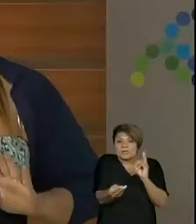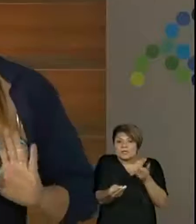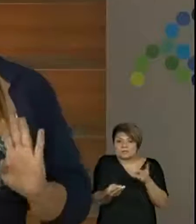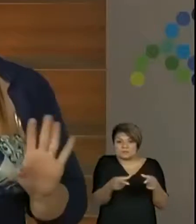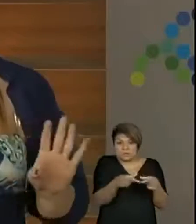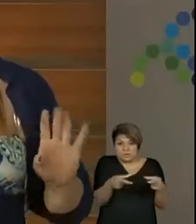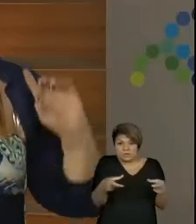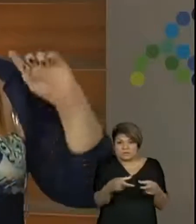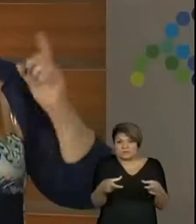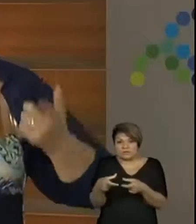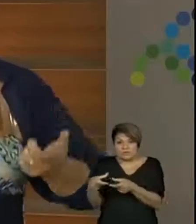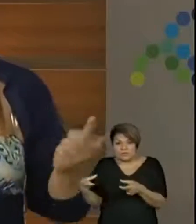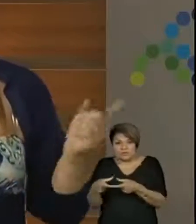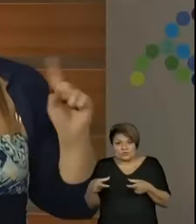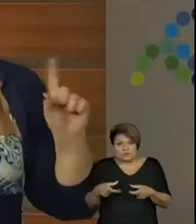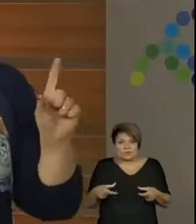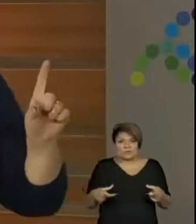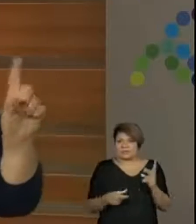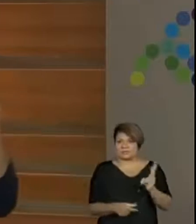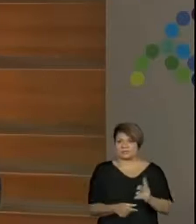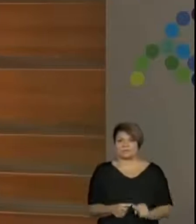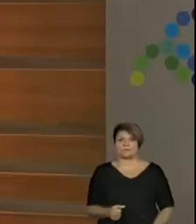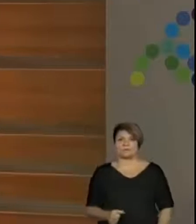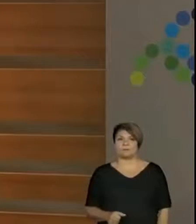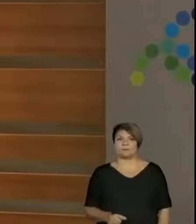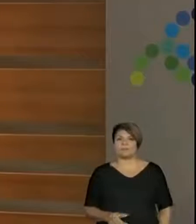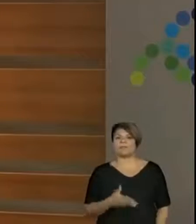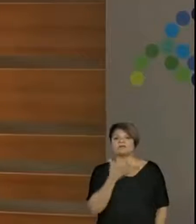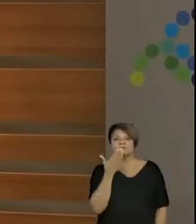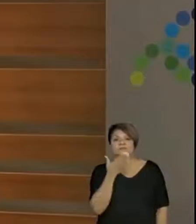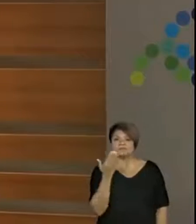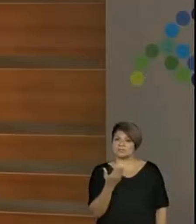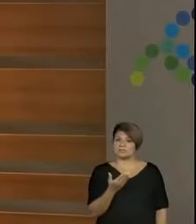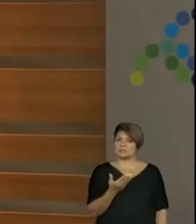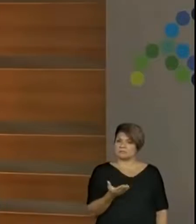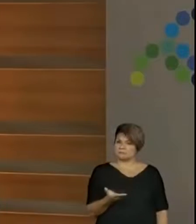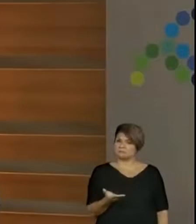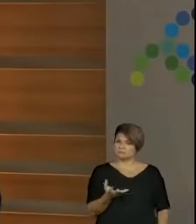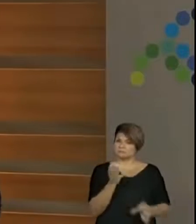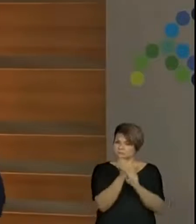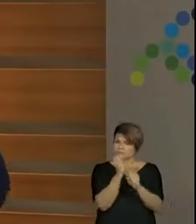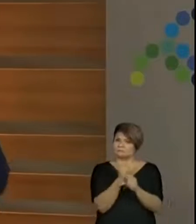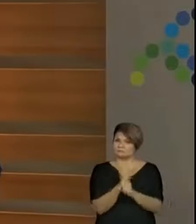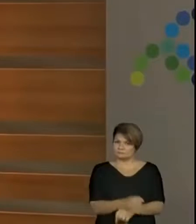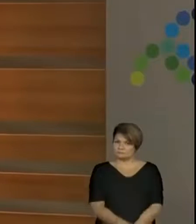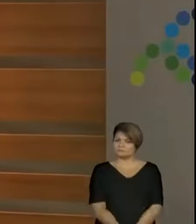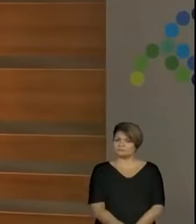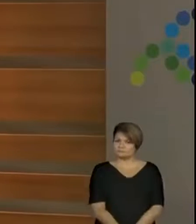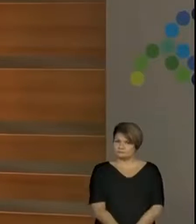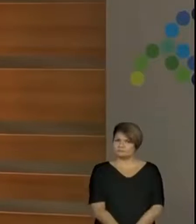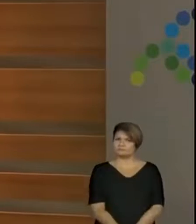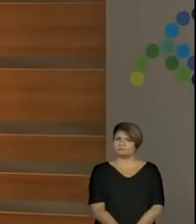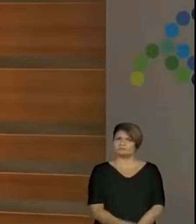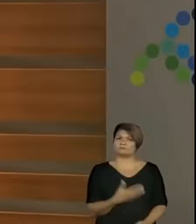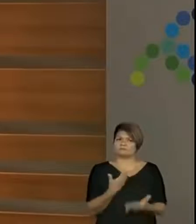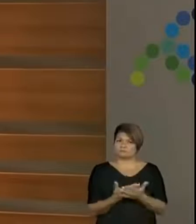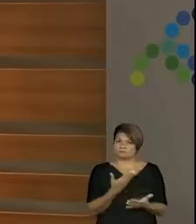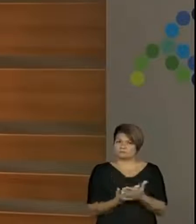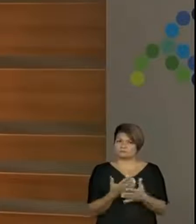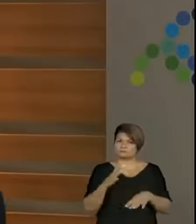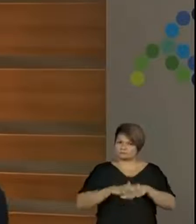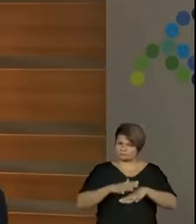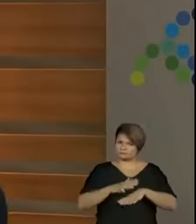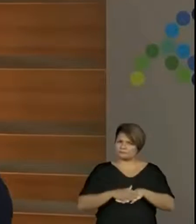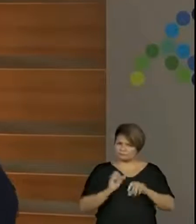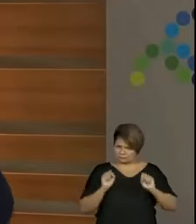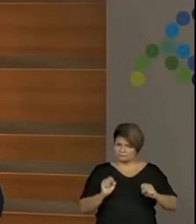Nesse momento é a mesma nota. Vai, facilita, facilita, né, para fazer contagem? Isso, né? Será que alguma aula de matemática que eles já viram